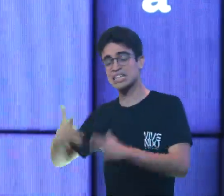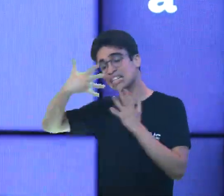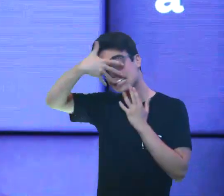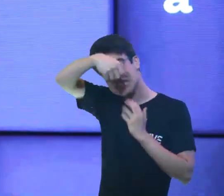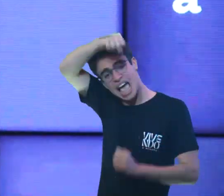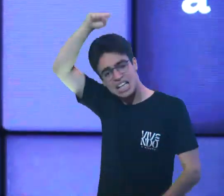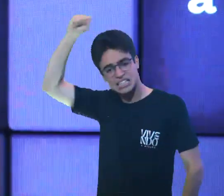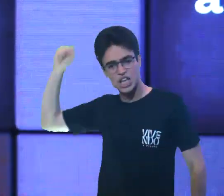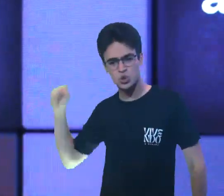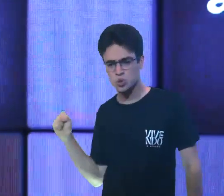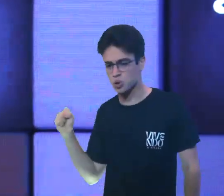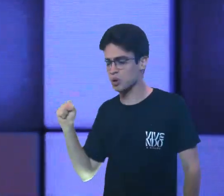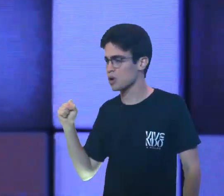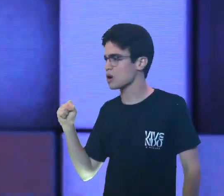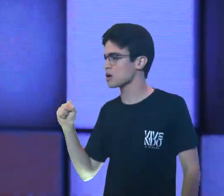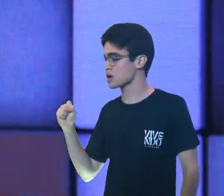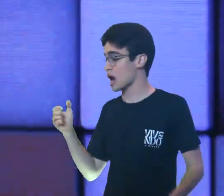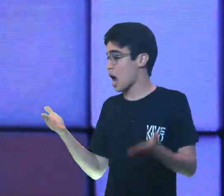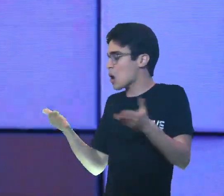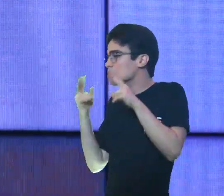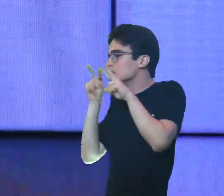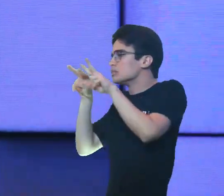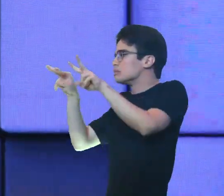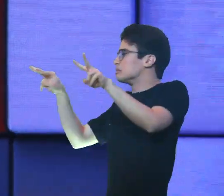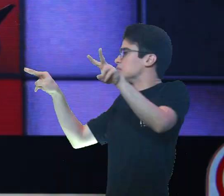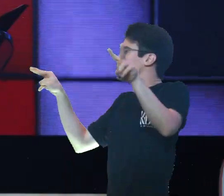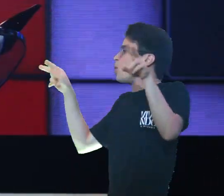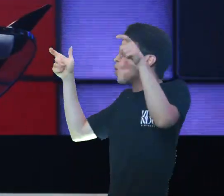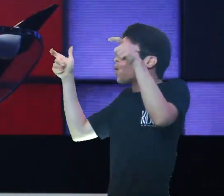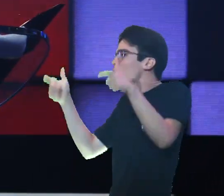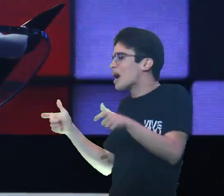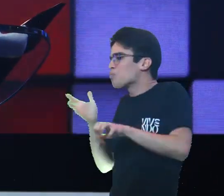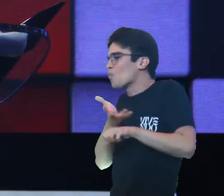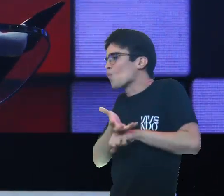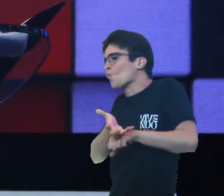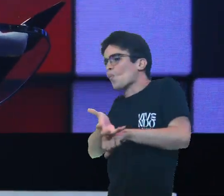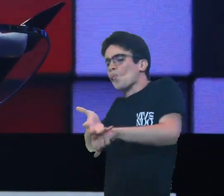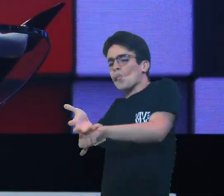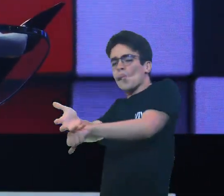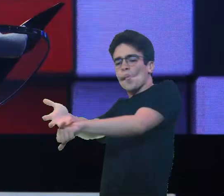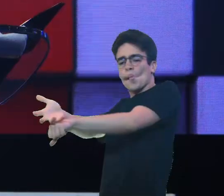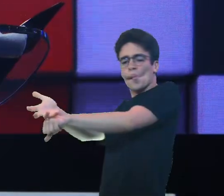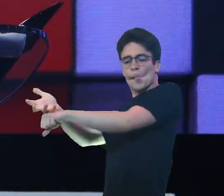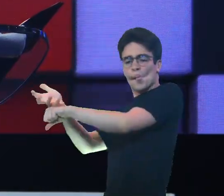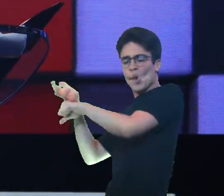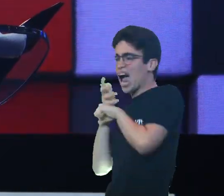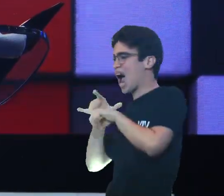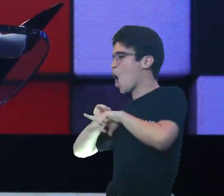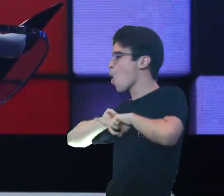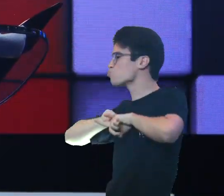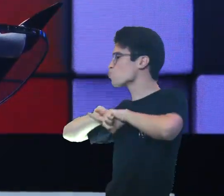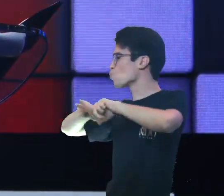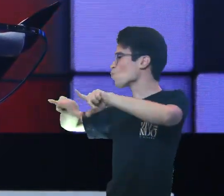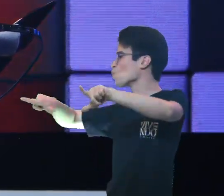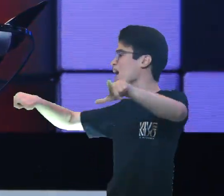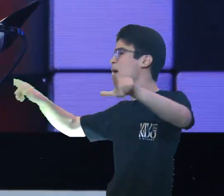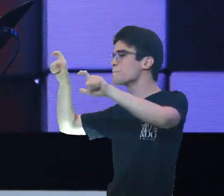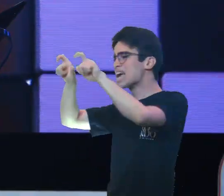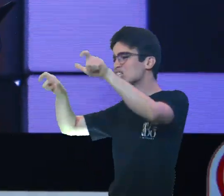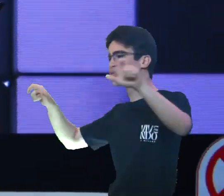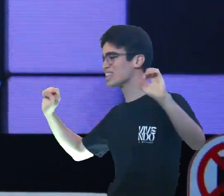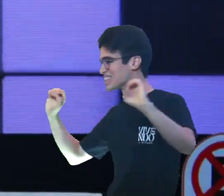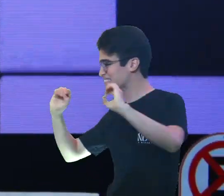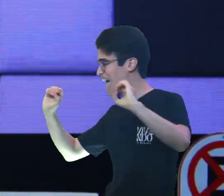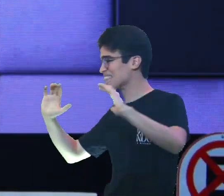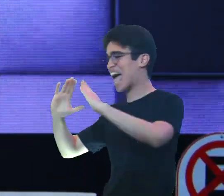arrancado do seu rosto e ele está numa região completamente deserta. Não há pessoas, não há